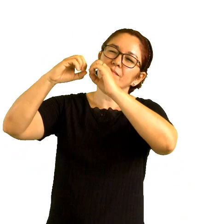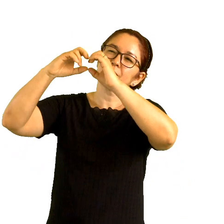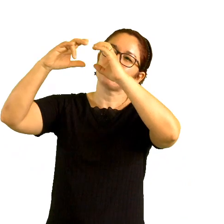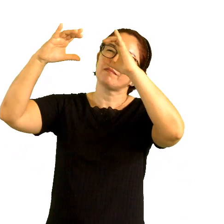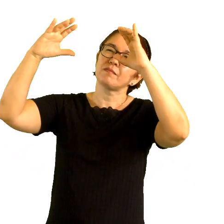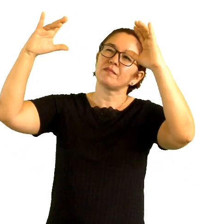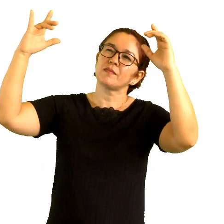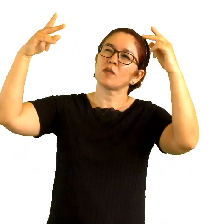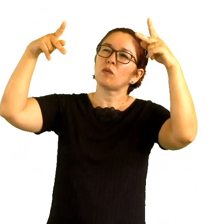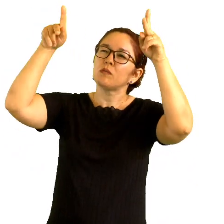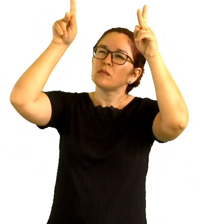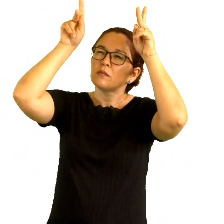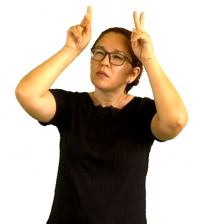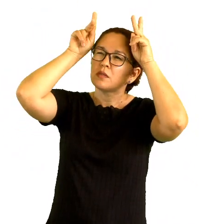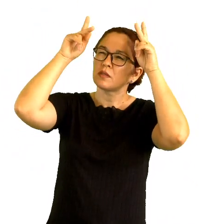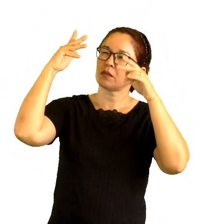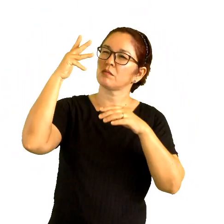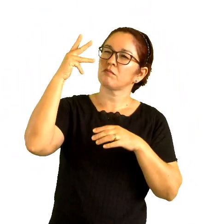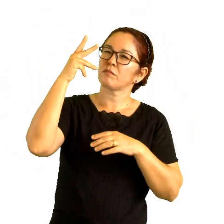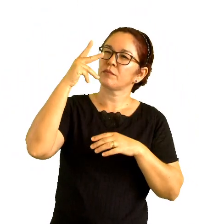linda princesa,